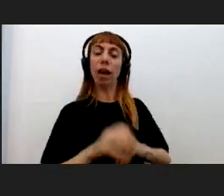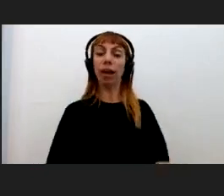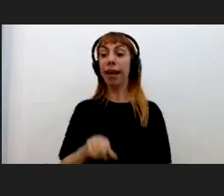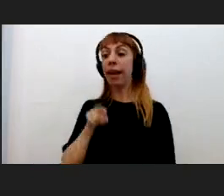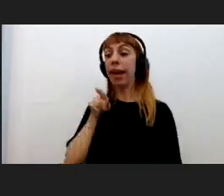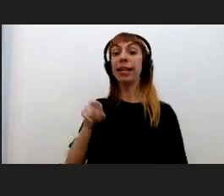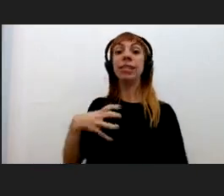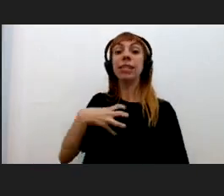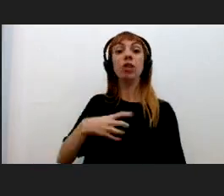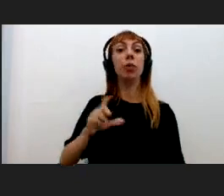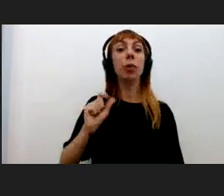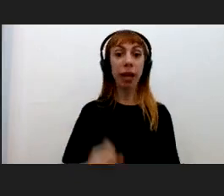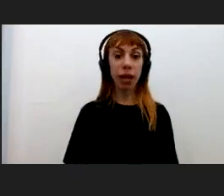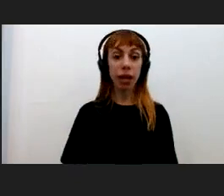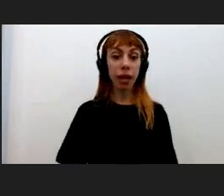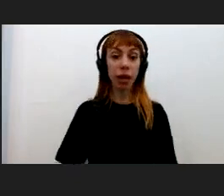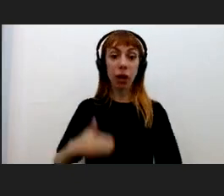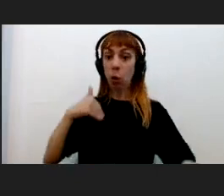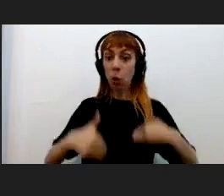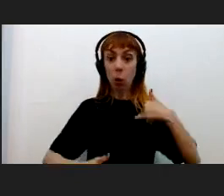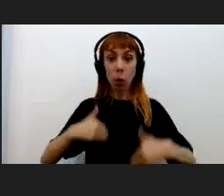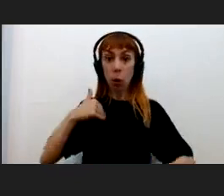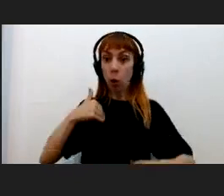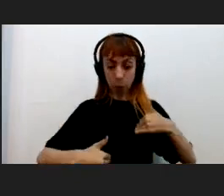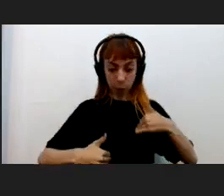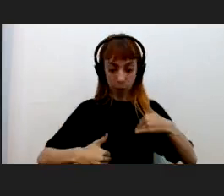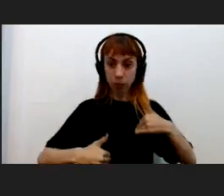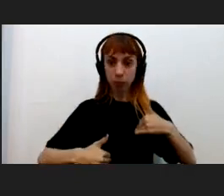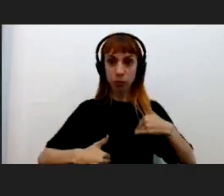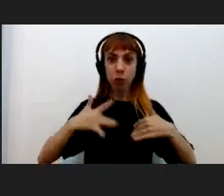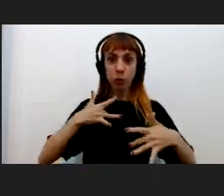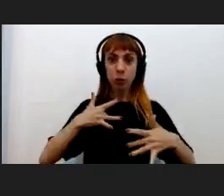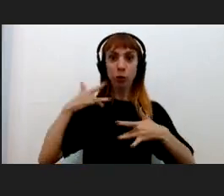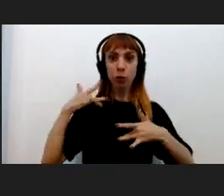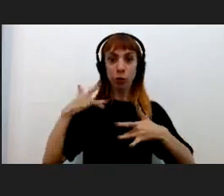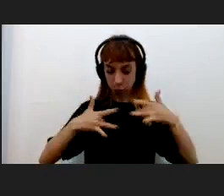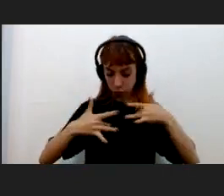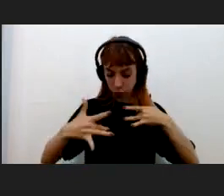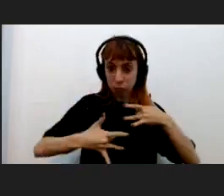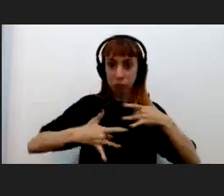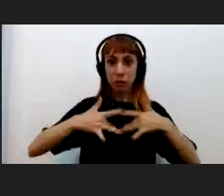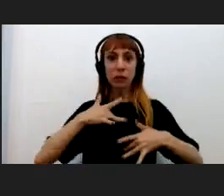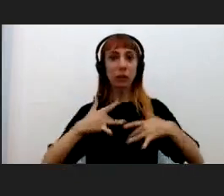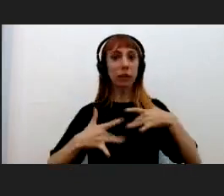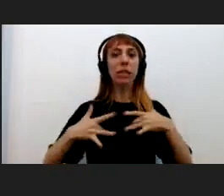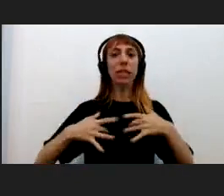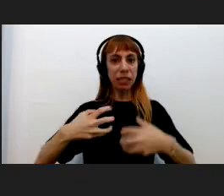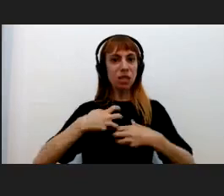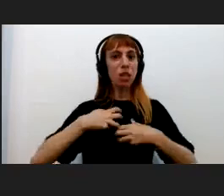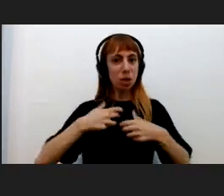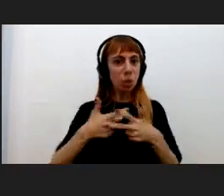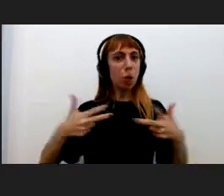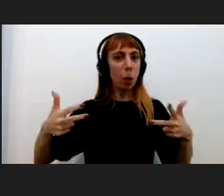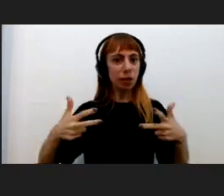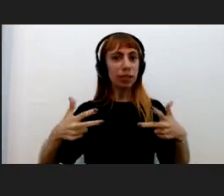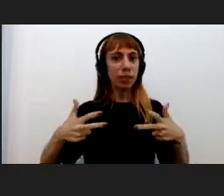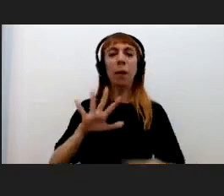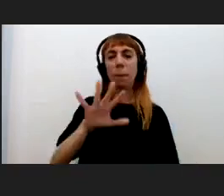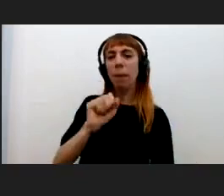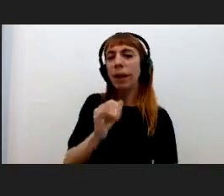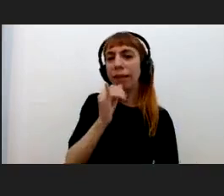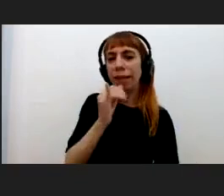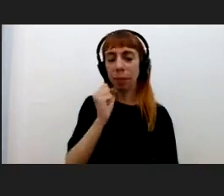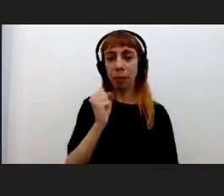que manifestou aquelas reações fisiológicas. Talvez essa pessoa, dentro de um contexto de ansiedade, tenha